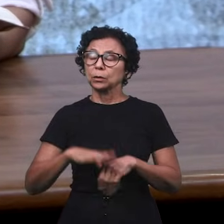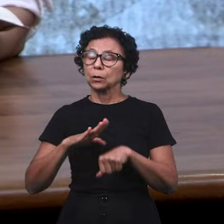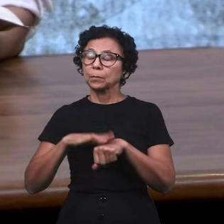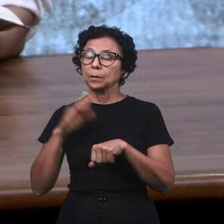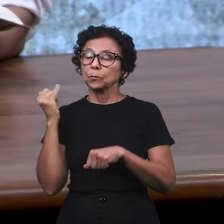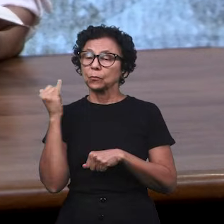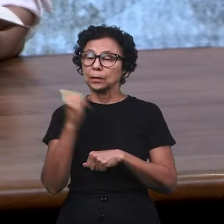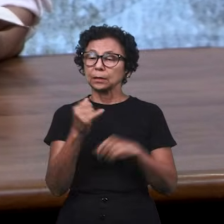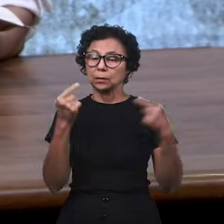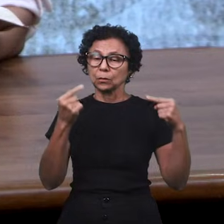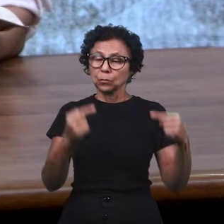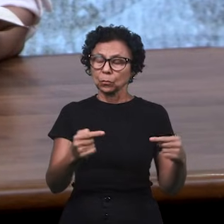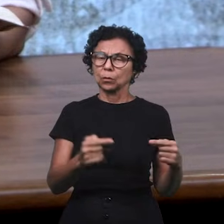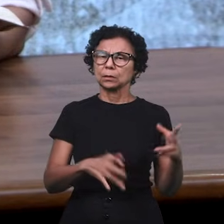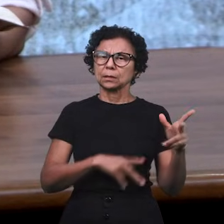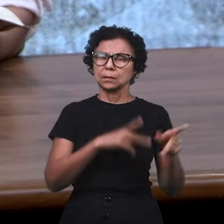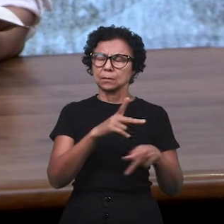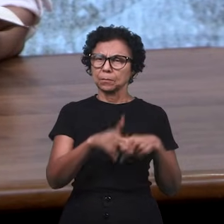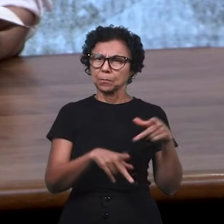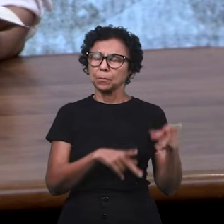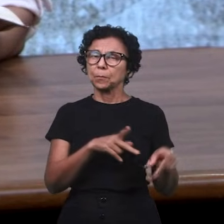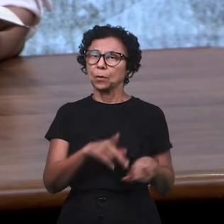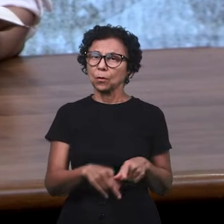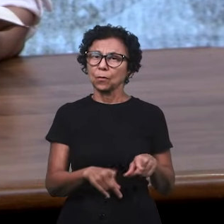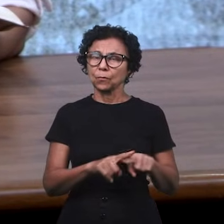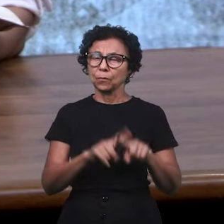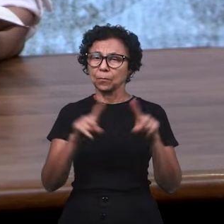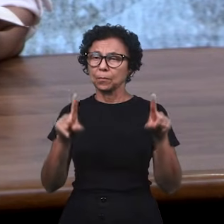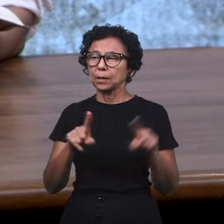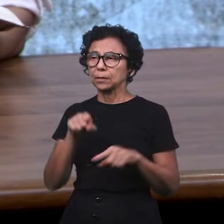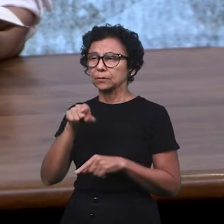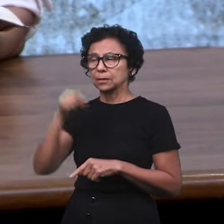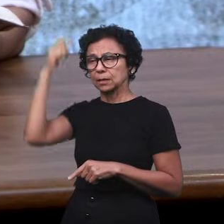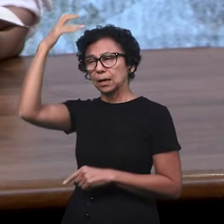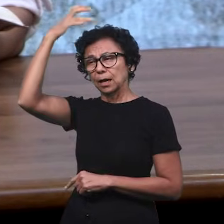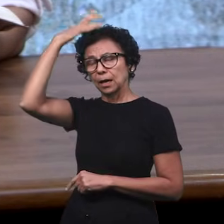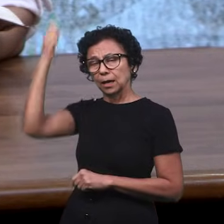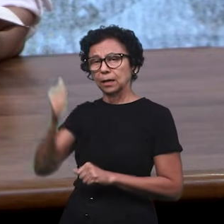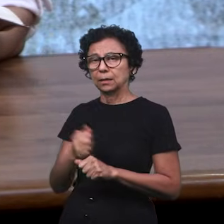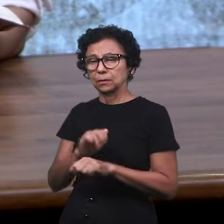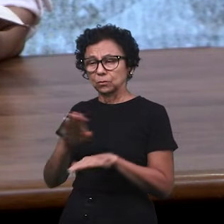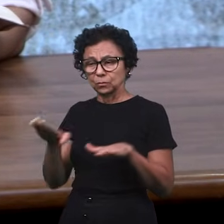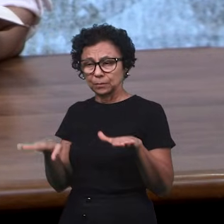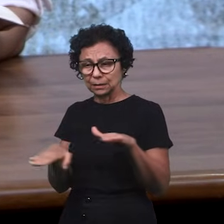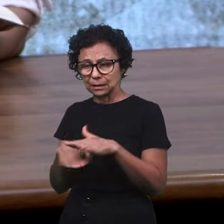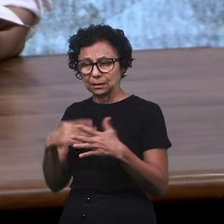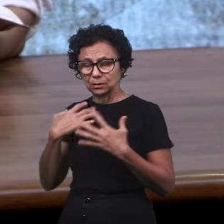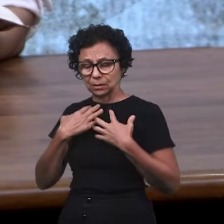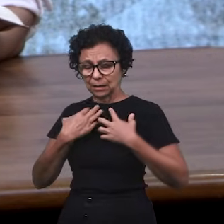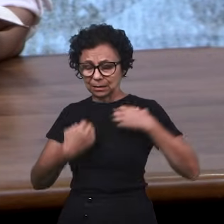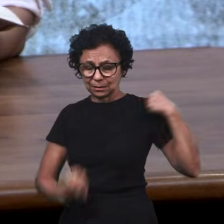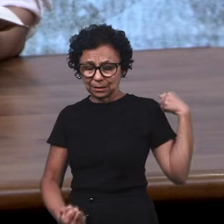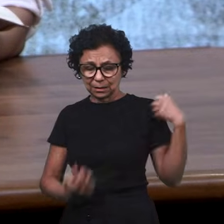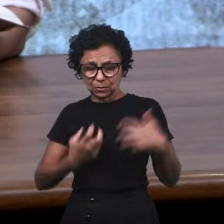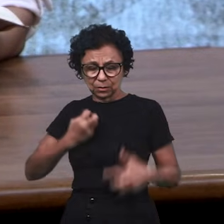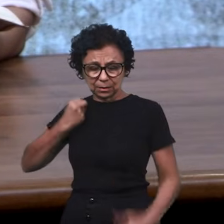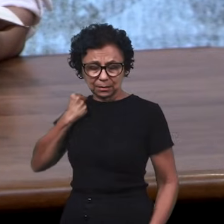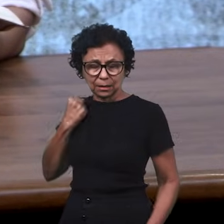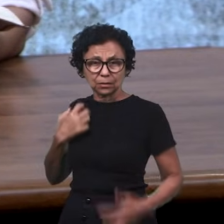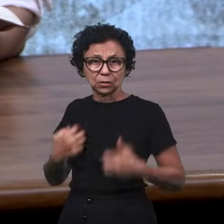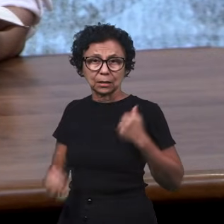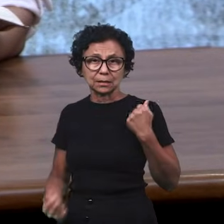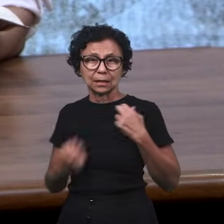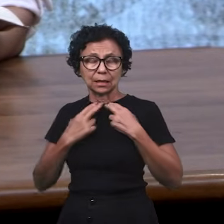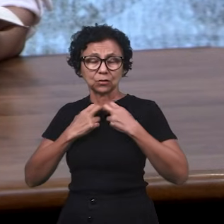humilhaste perante mim, e rasgaste os teus vestidos, e choraste perante mim, também eu